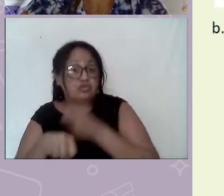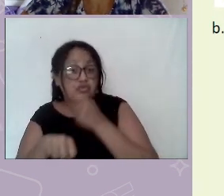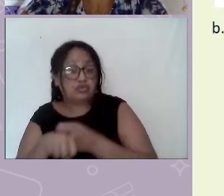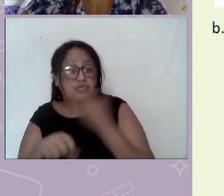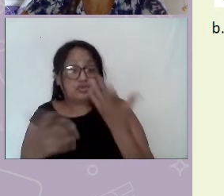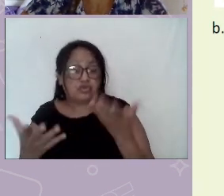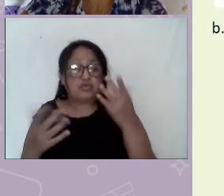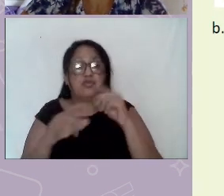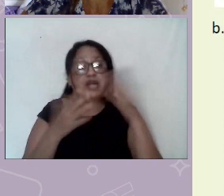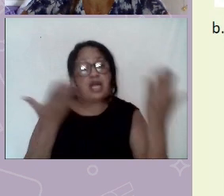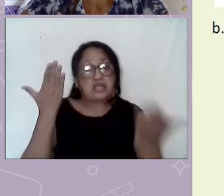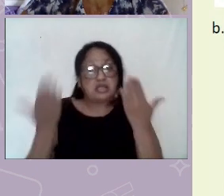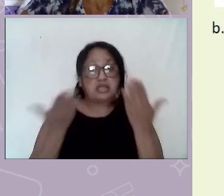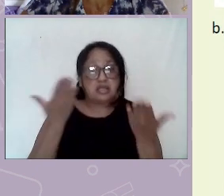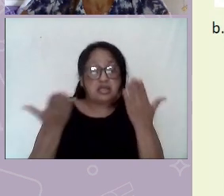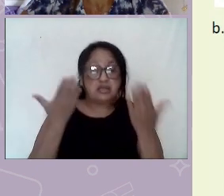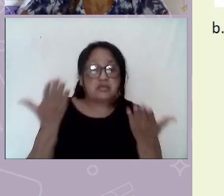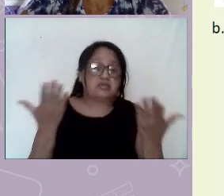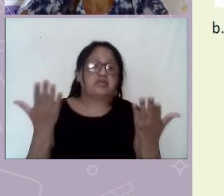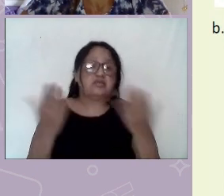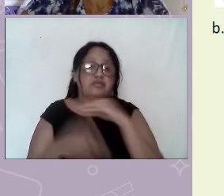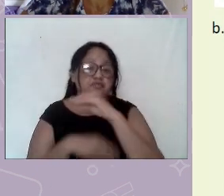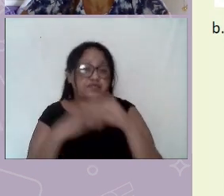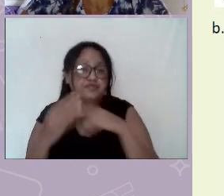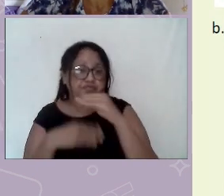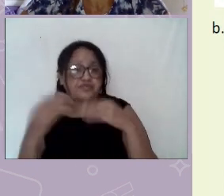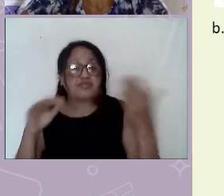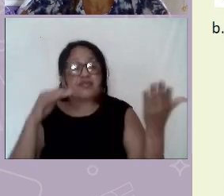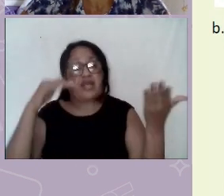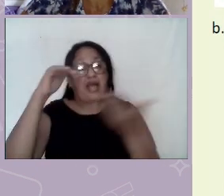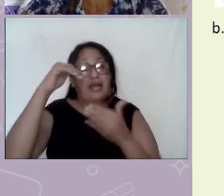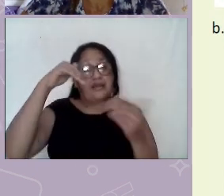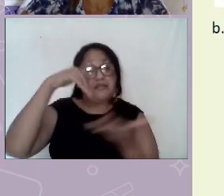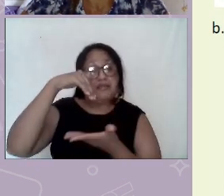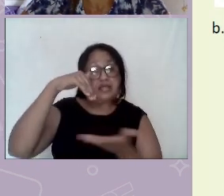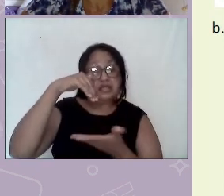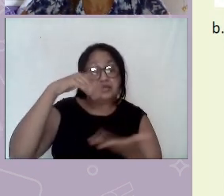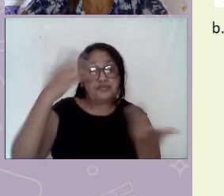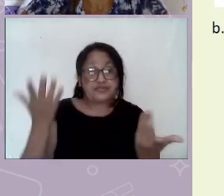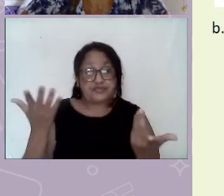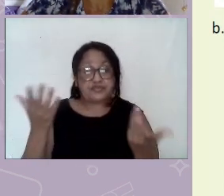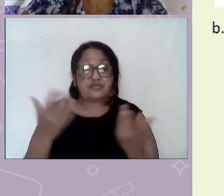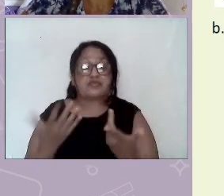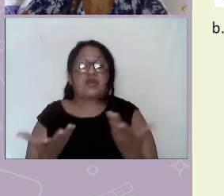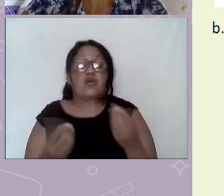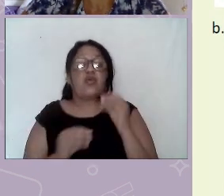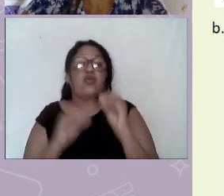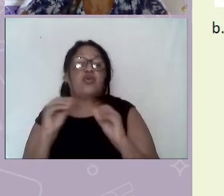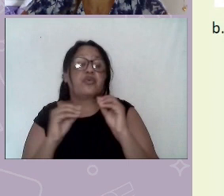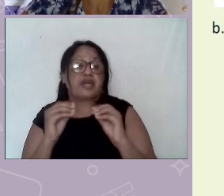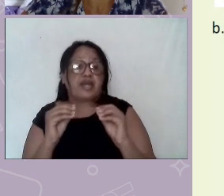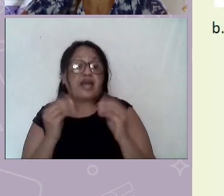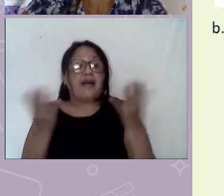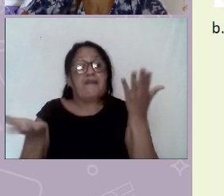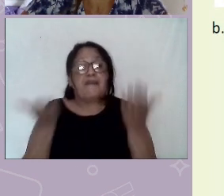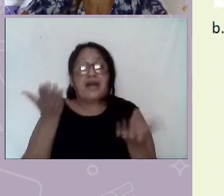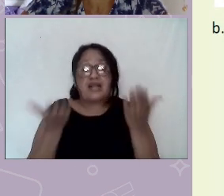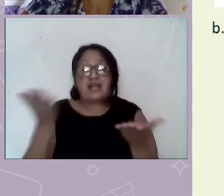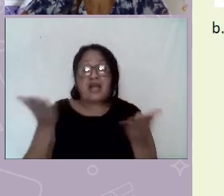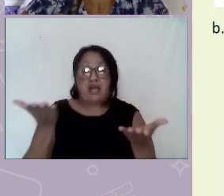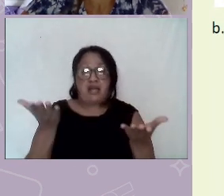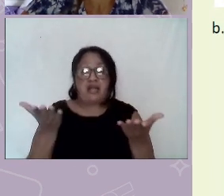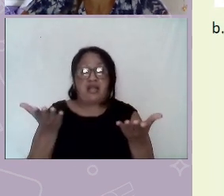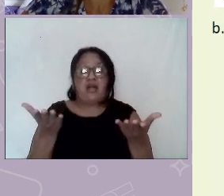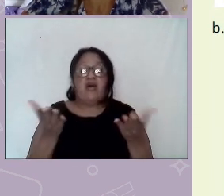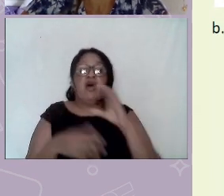equilibrar as reações e essa embaixo seria a reação global balanceada então cobre